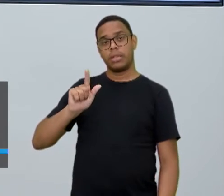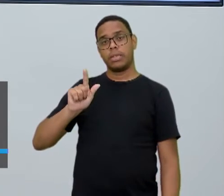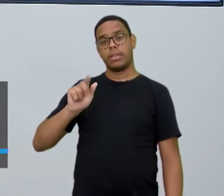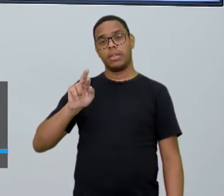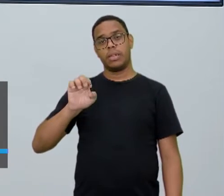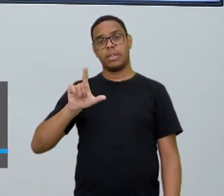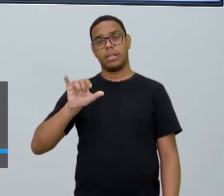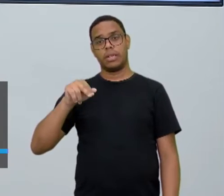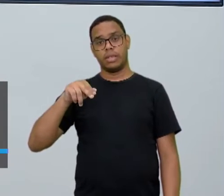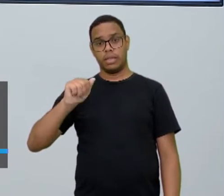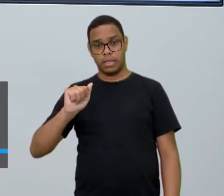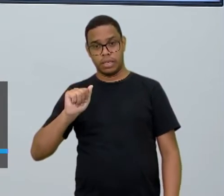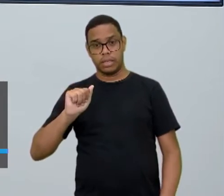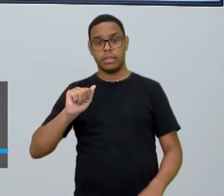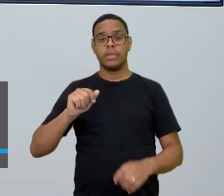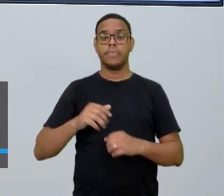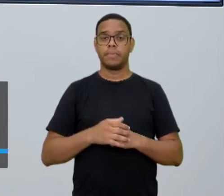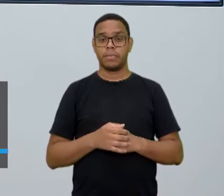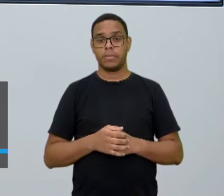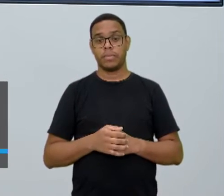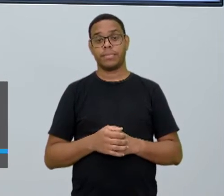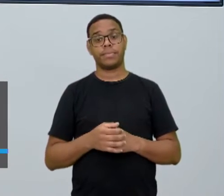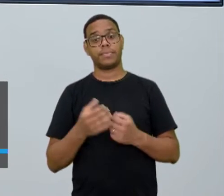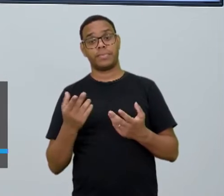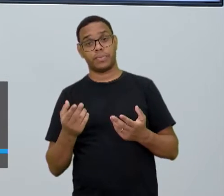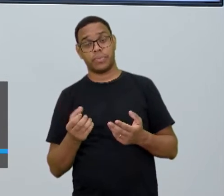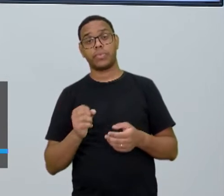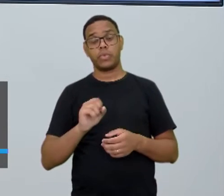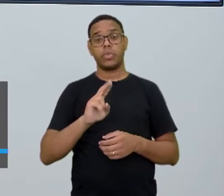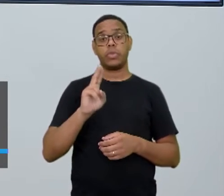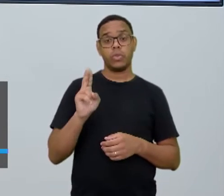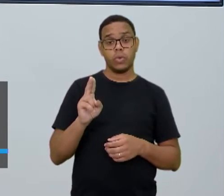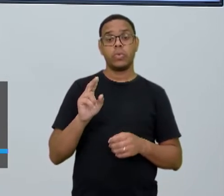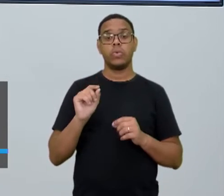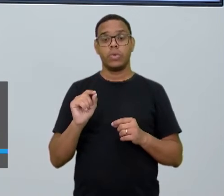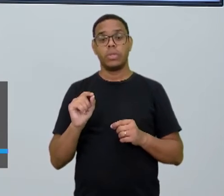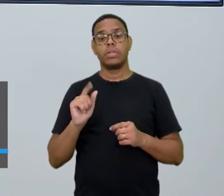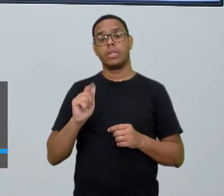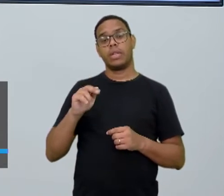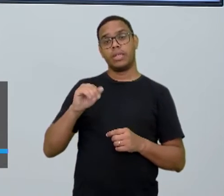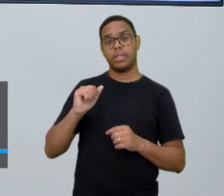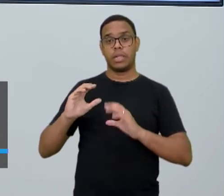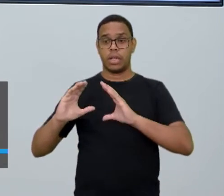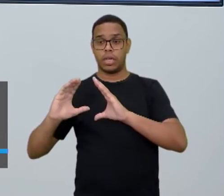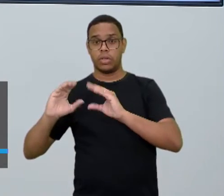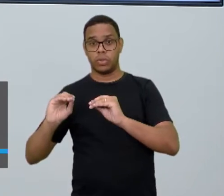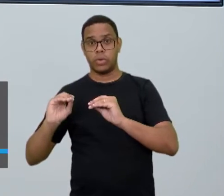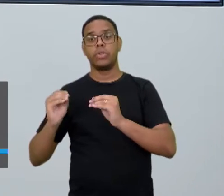e supressão, né, ou aí inibição dessa grelina durante a